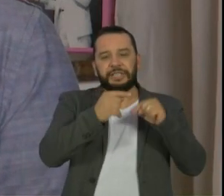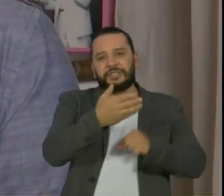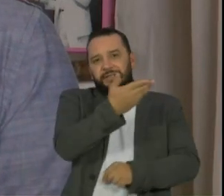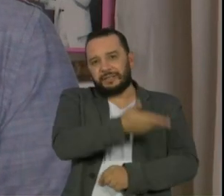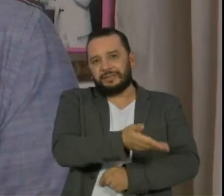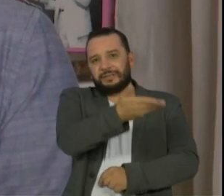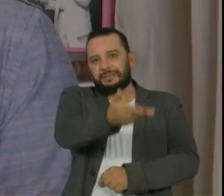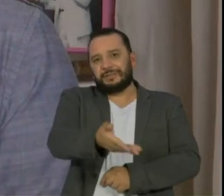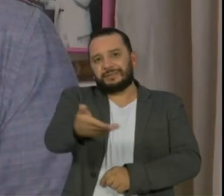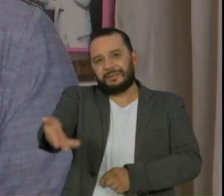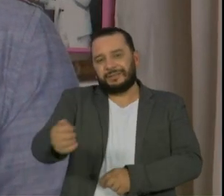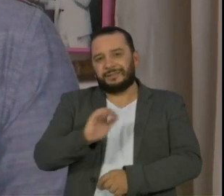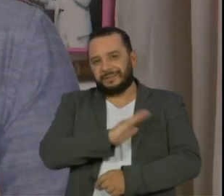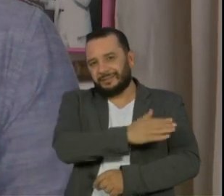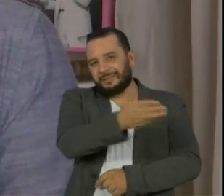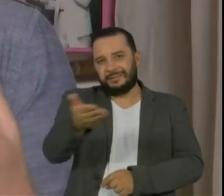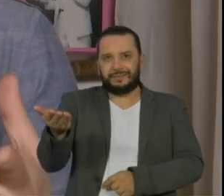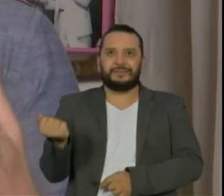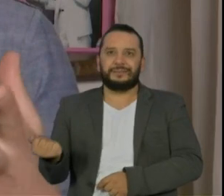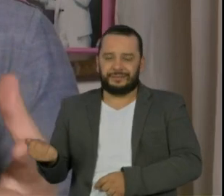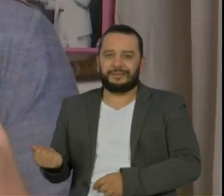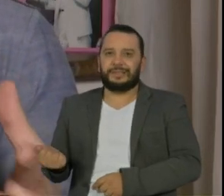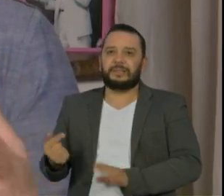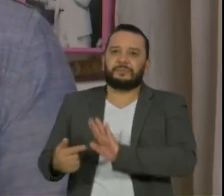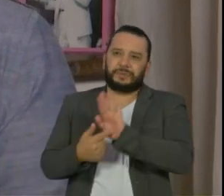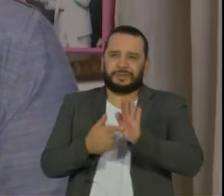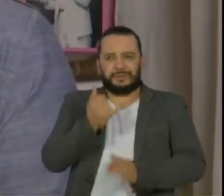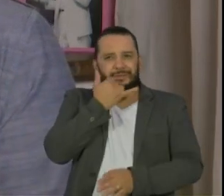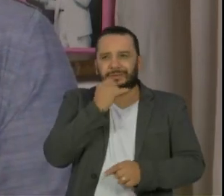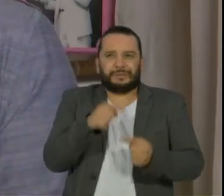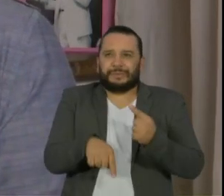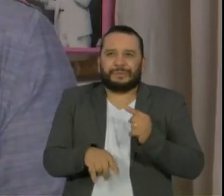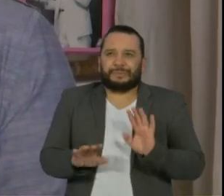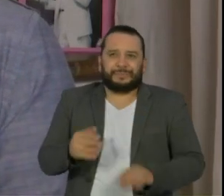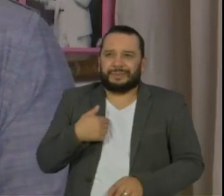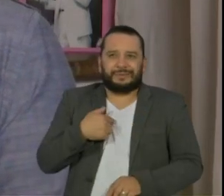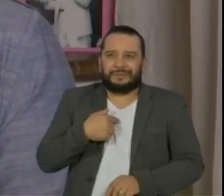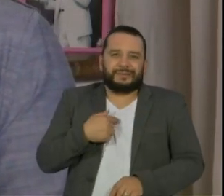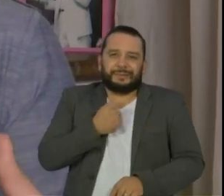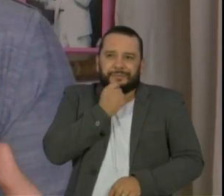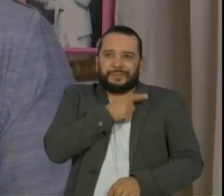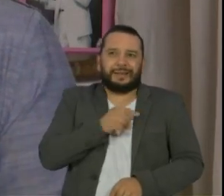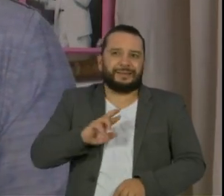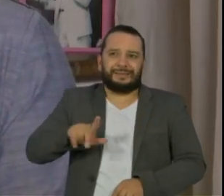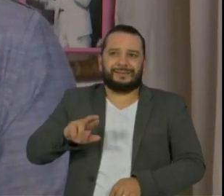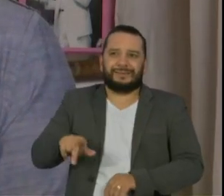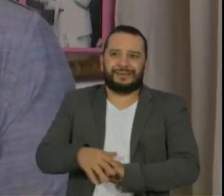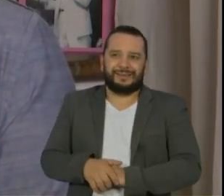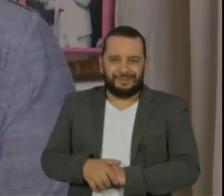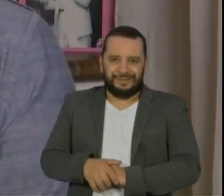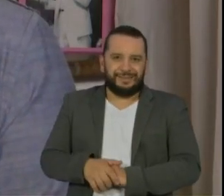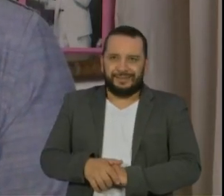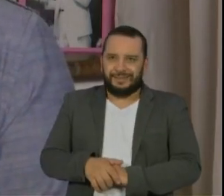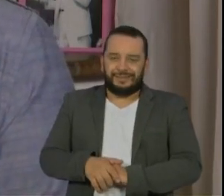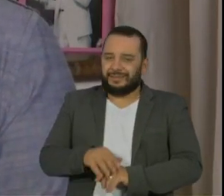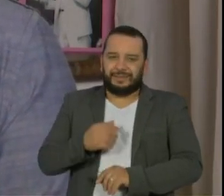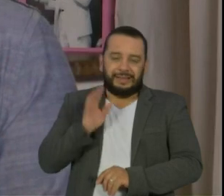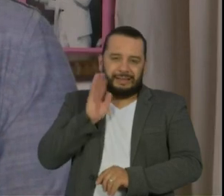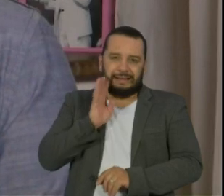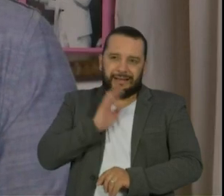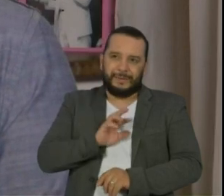né? De medir, dizer assim, olha, isso não foi tão legal. Acho que não foi um sucesso, não foi uma coisa assim muito